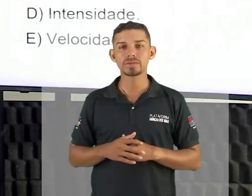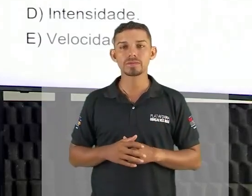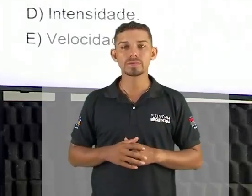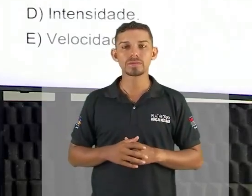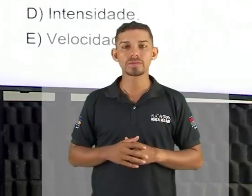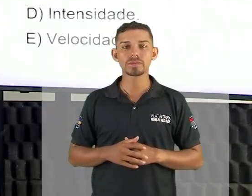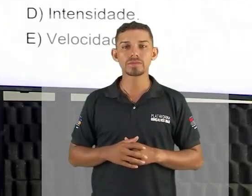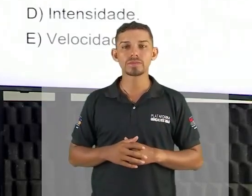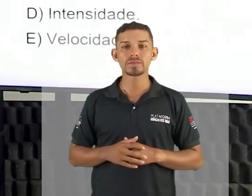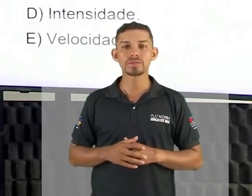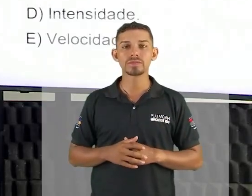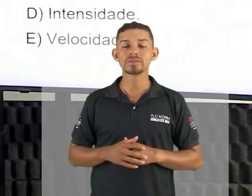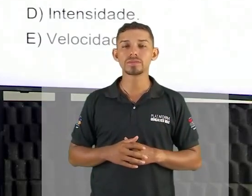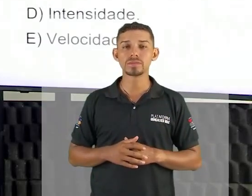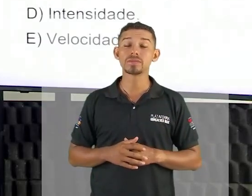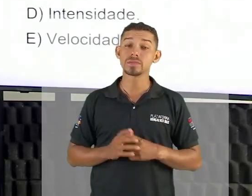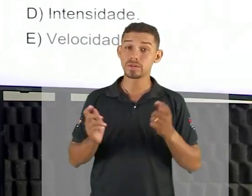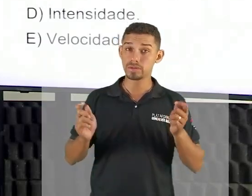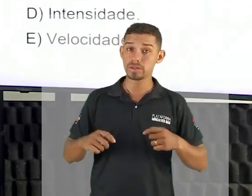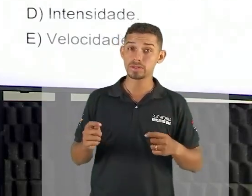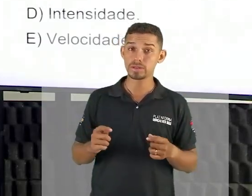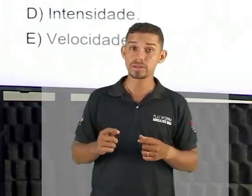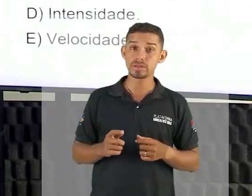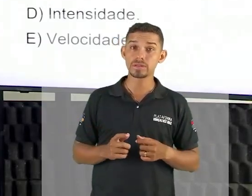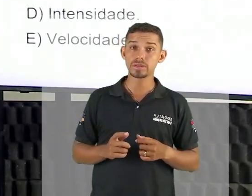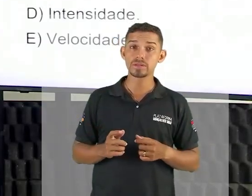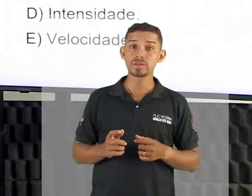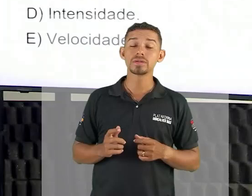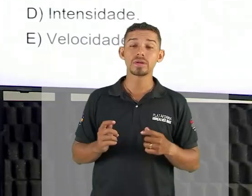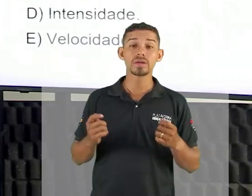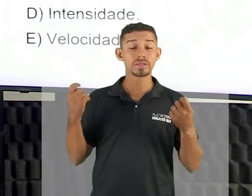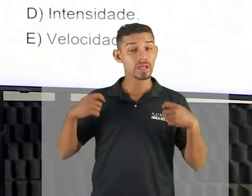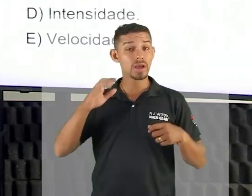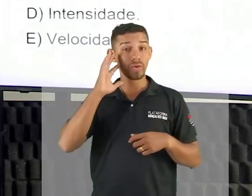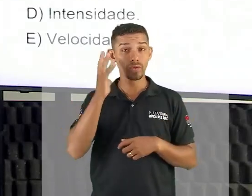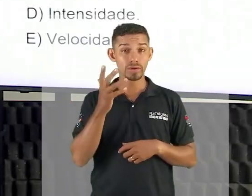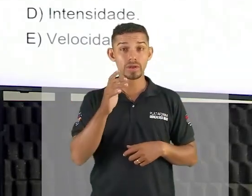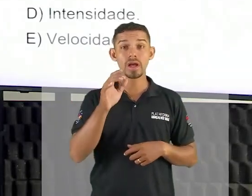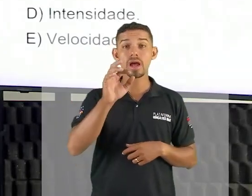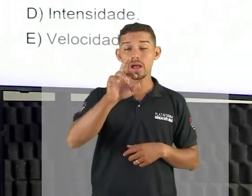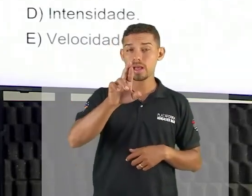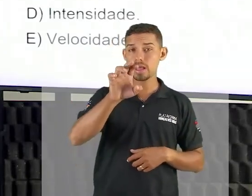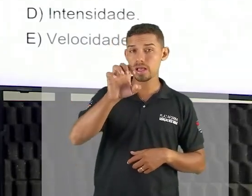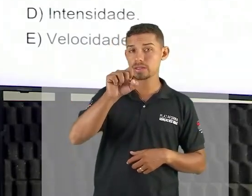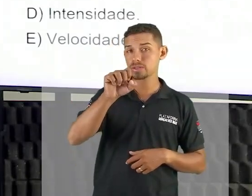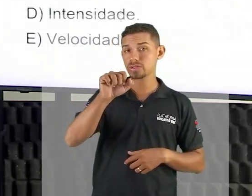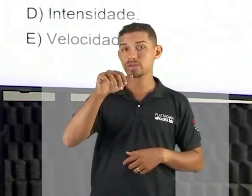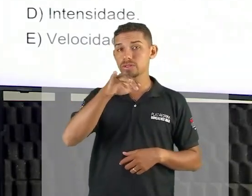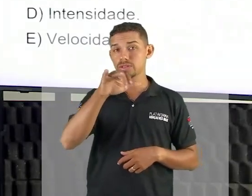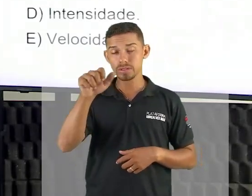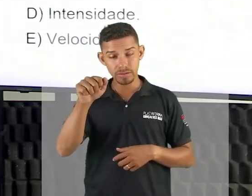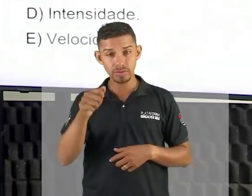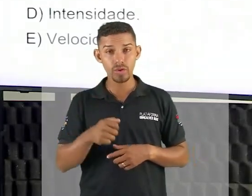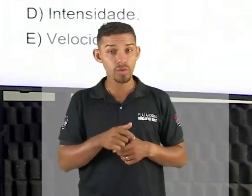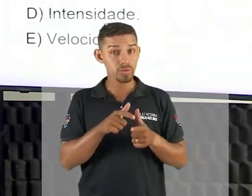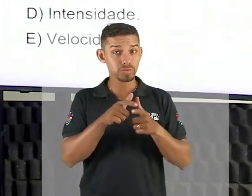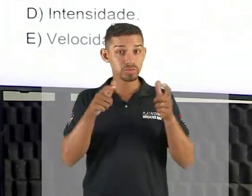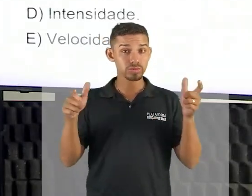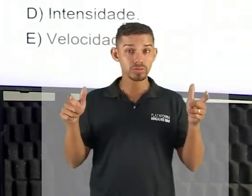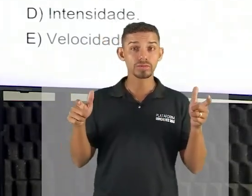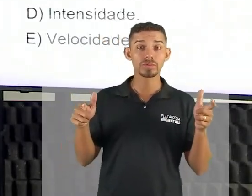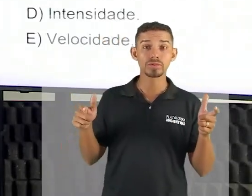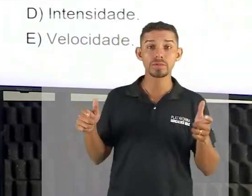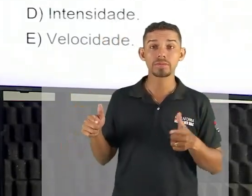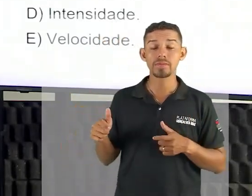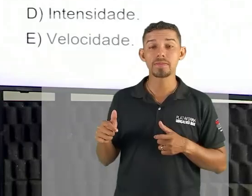a amplitude de vibração então Para que ocorra a ressonância é ou seja o aumento de vibração o aumento